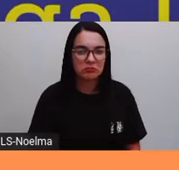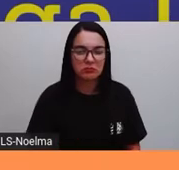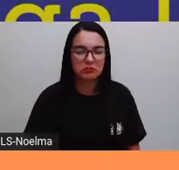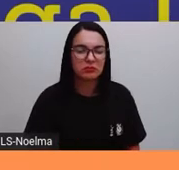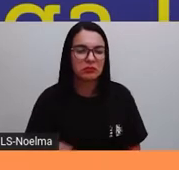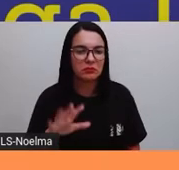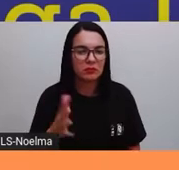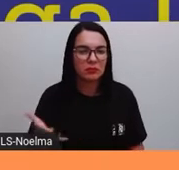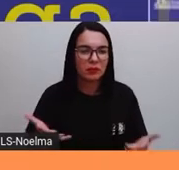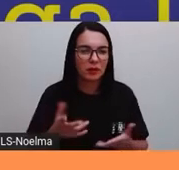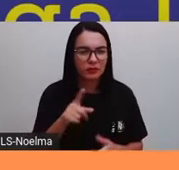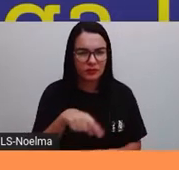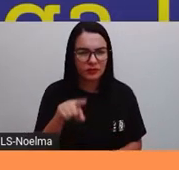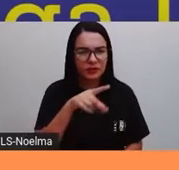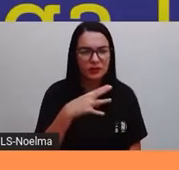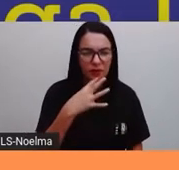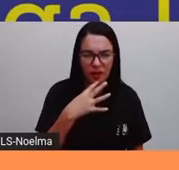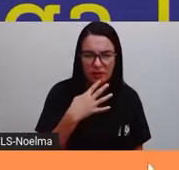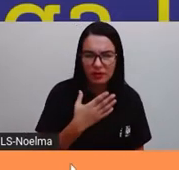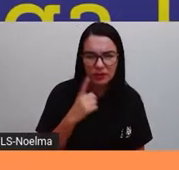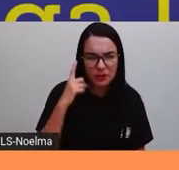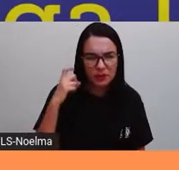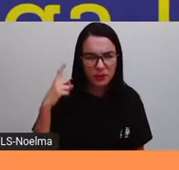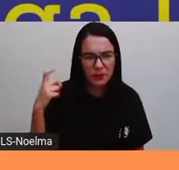é o segundo ano conhece